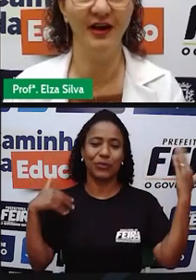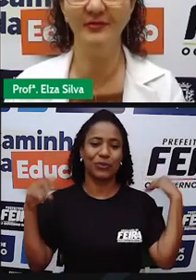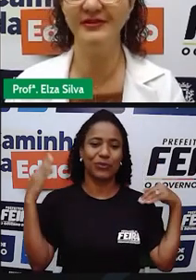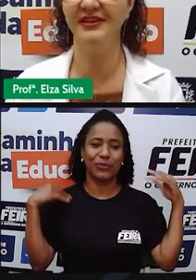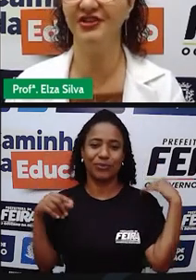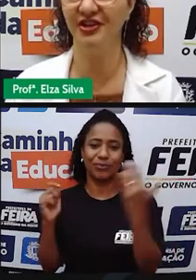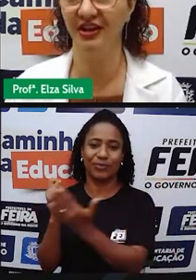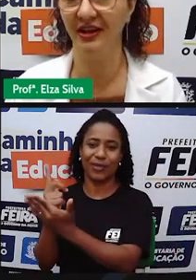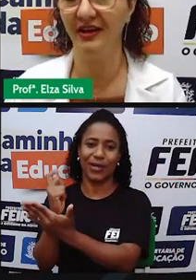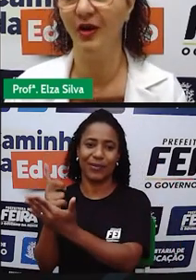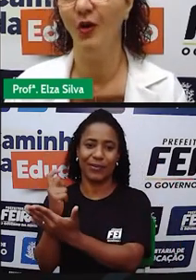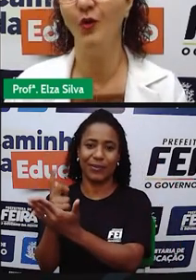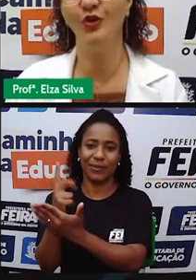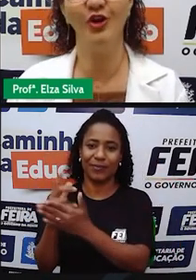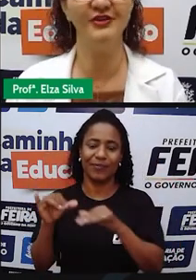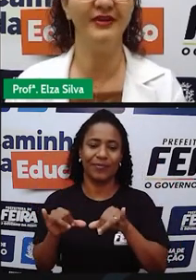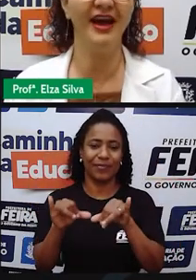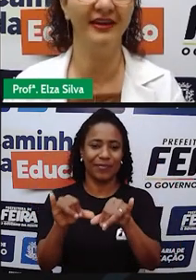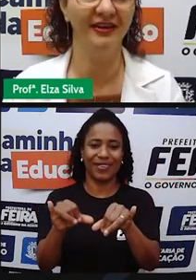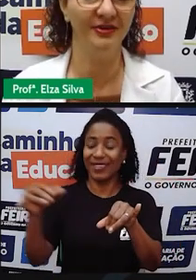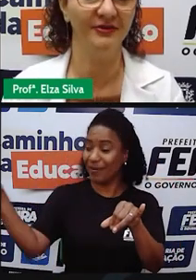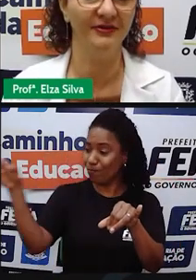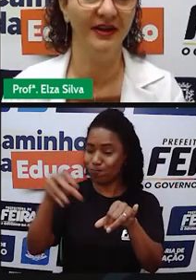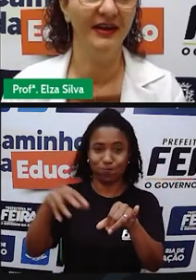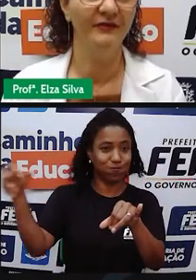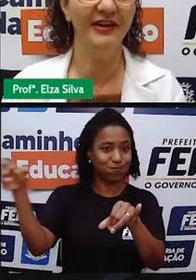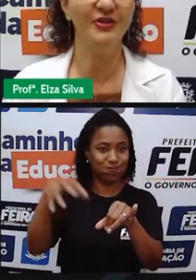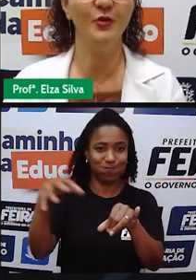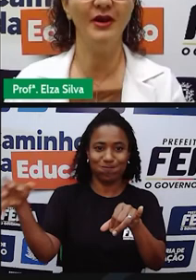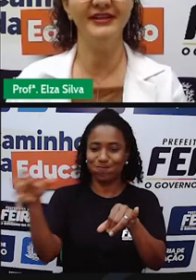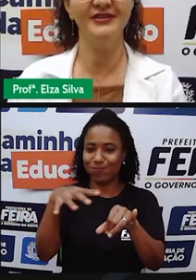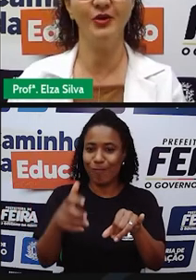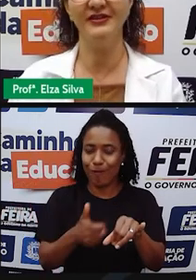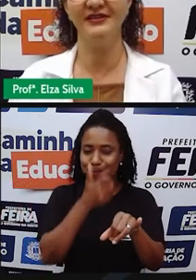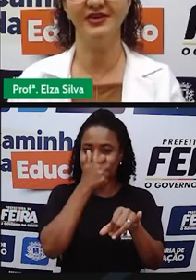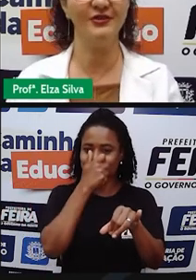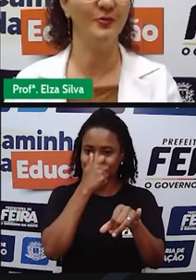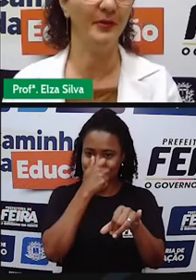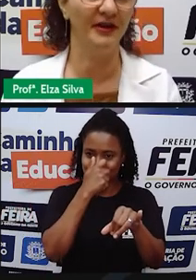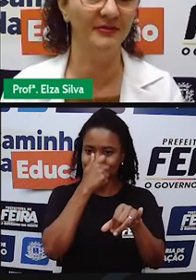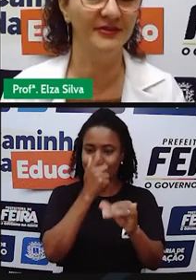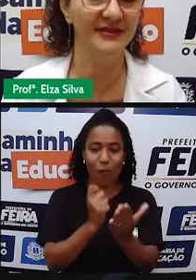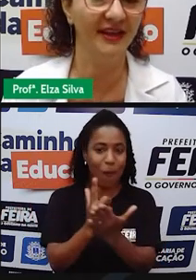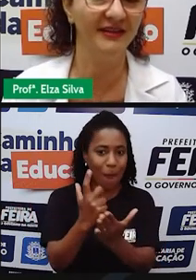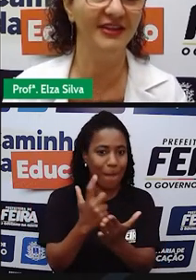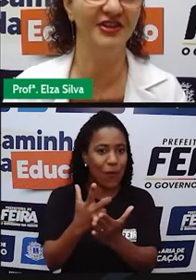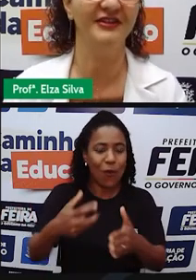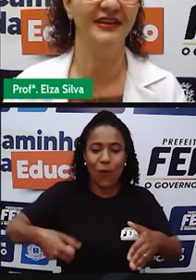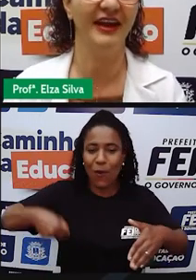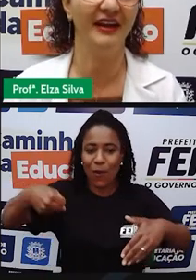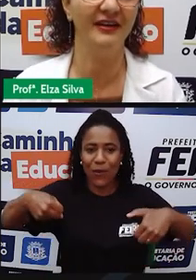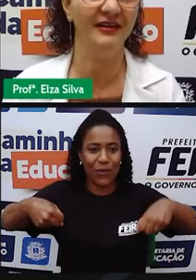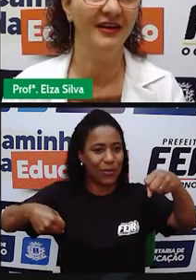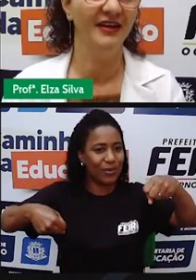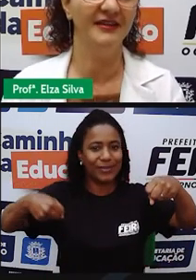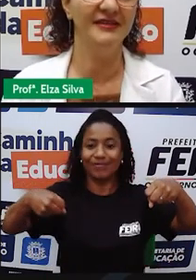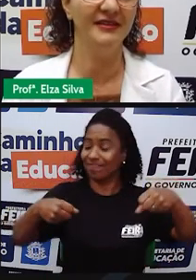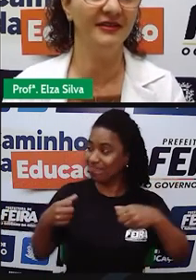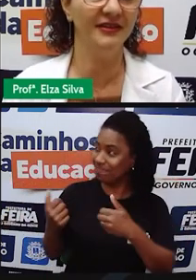Então vamos encher o nosso carrinho. Vejam quantas coisas nós compramos, hein, teacher